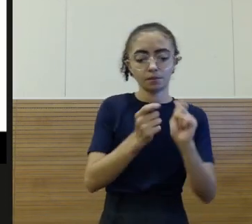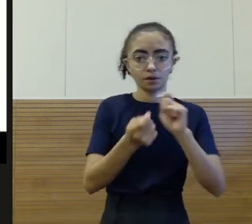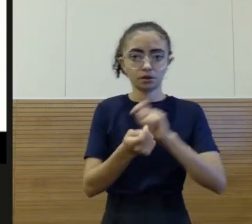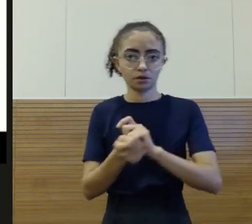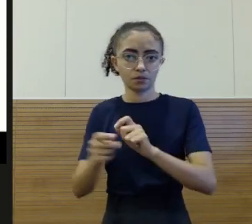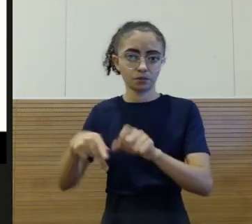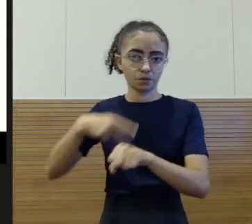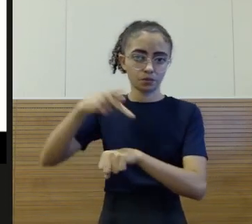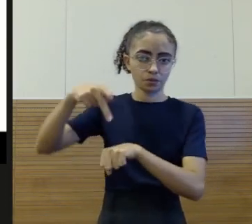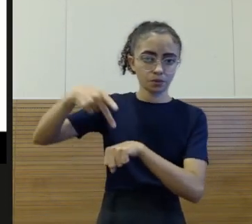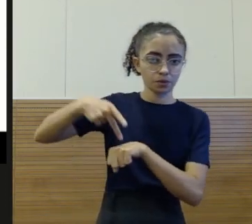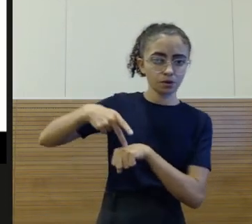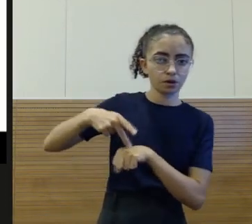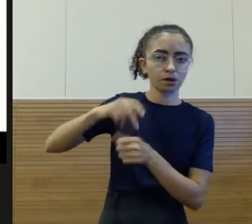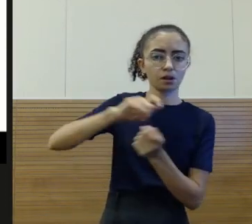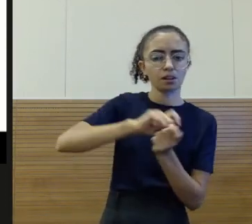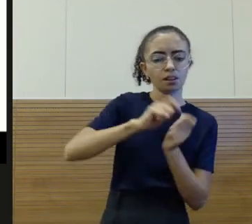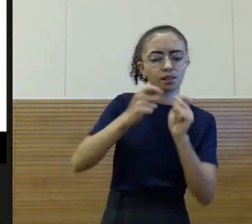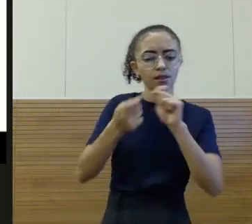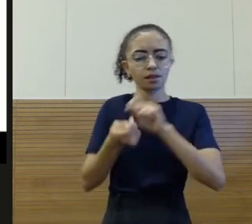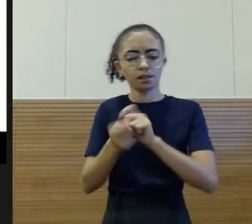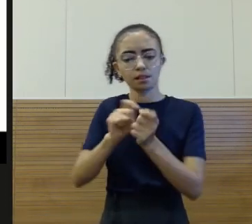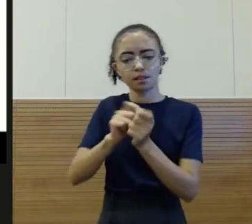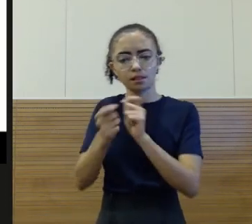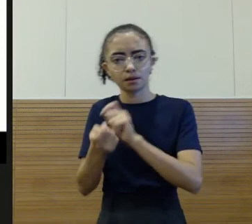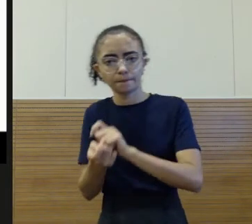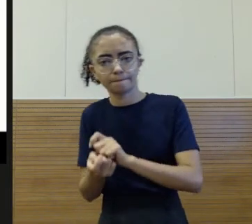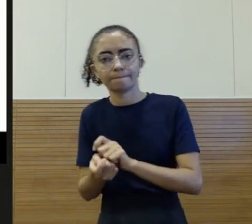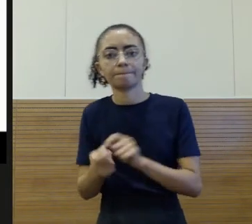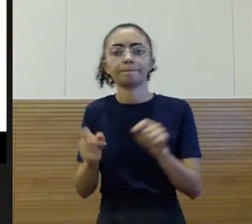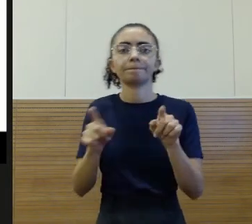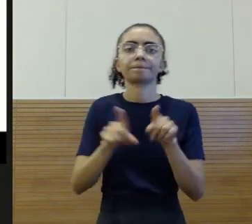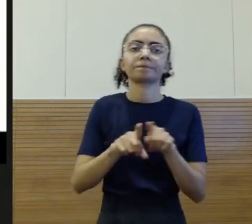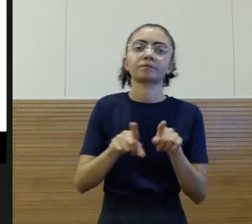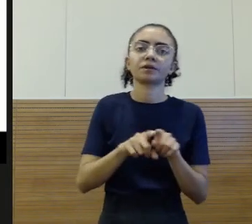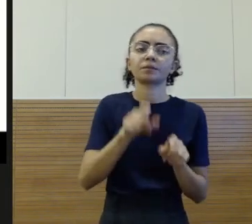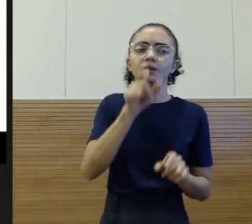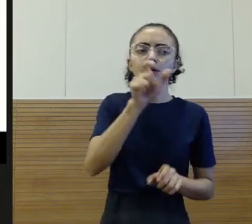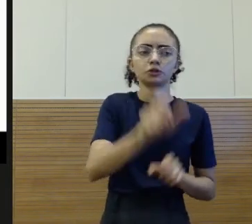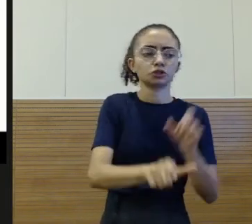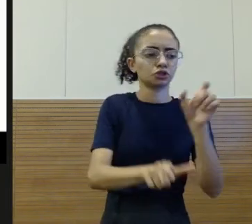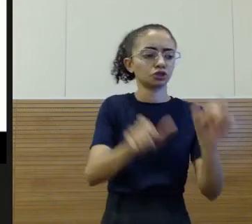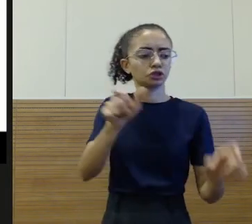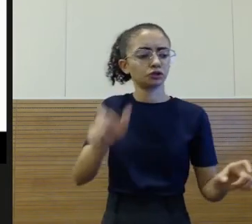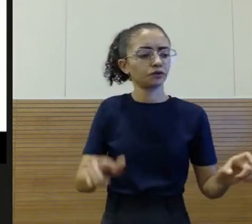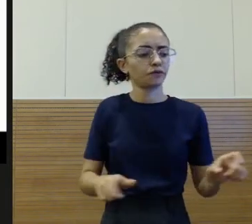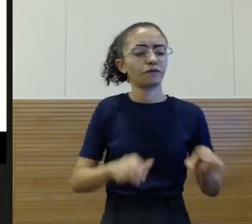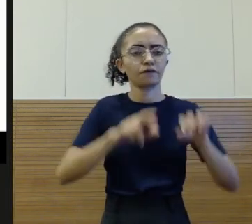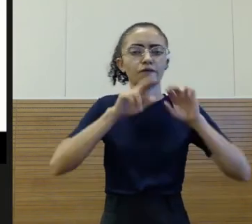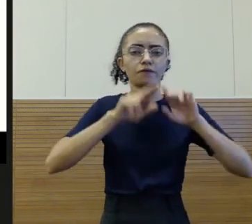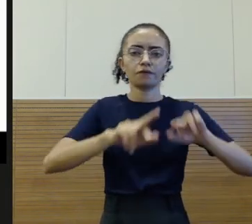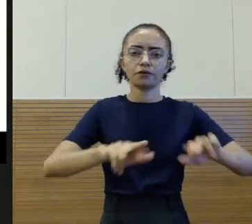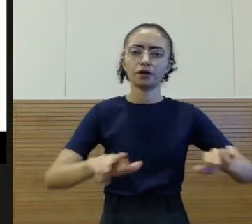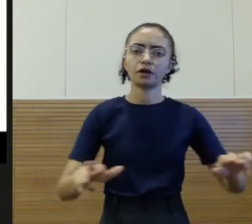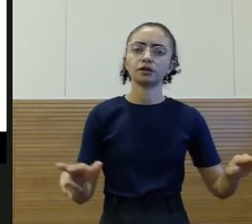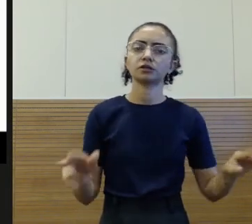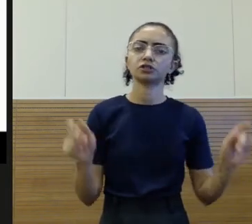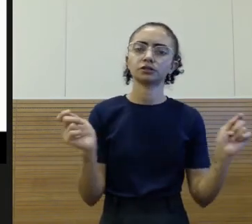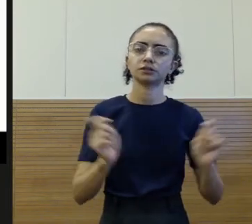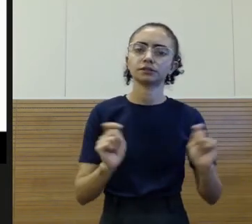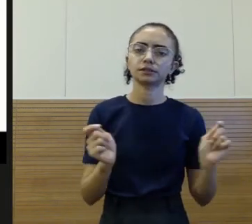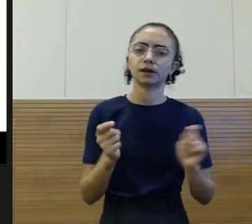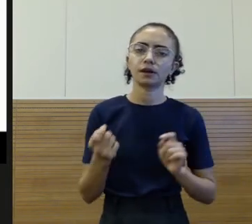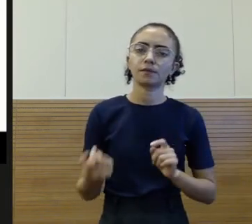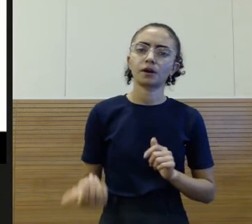Já passaram por esse processo e, através de diferentes atores, fez uma que para eles fosse mais tropicalizada,